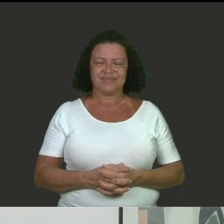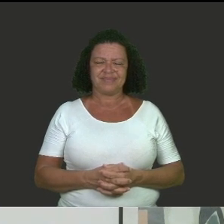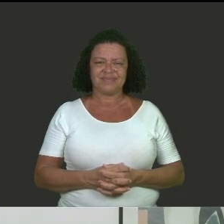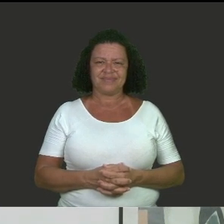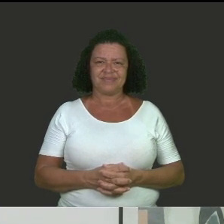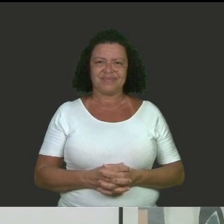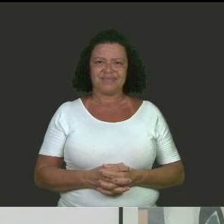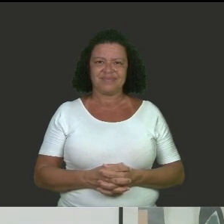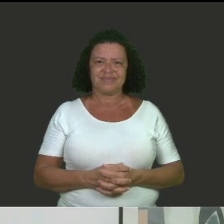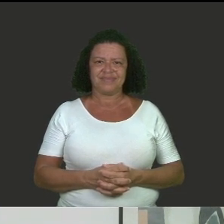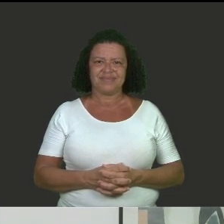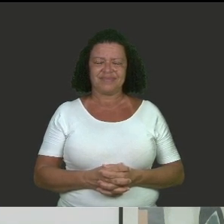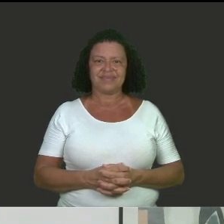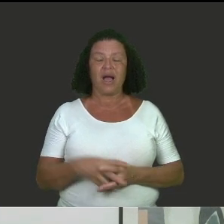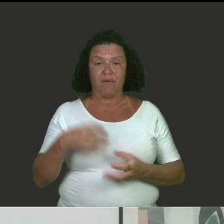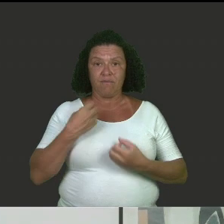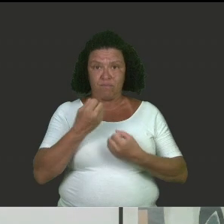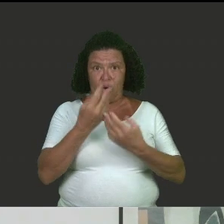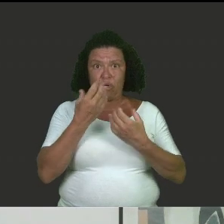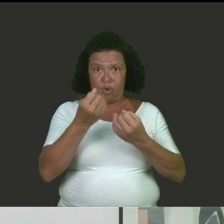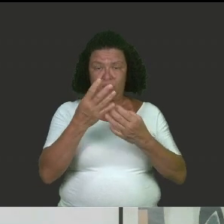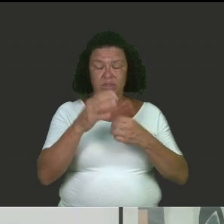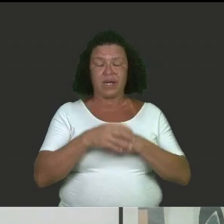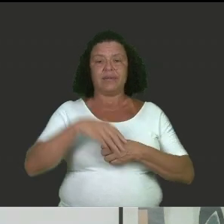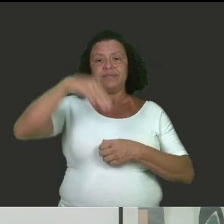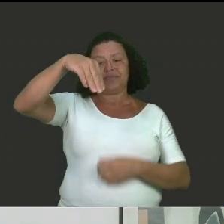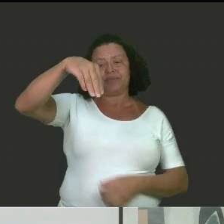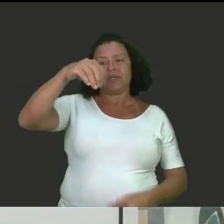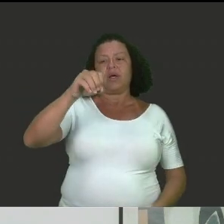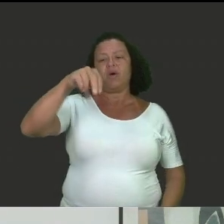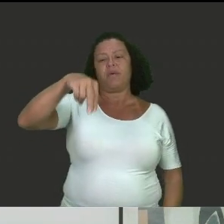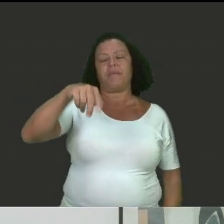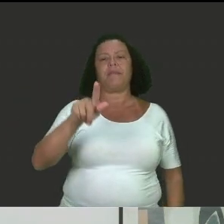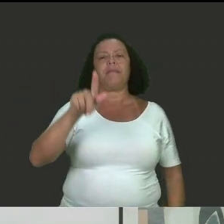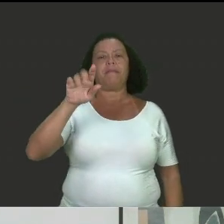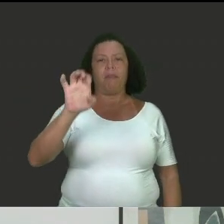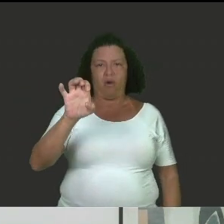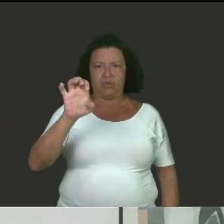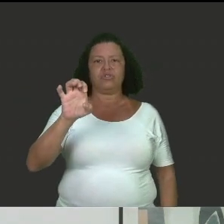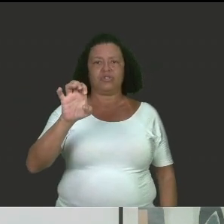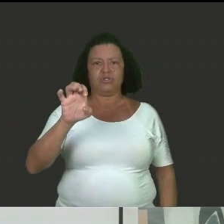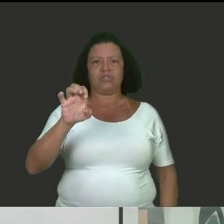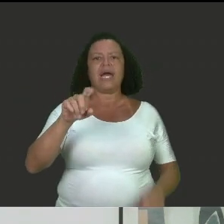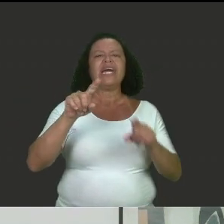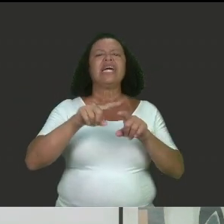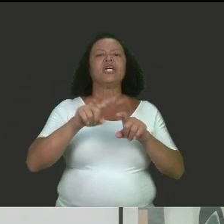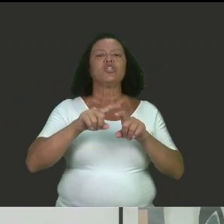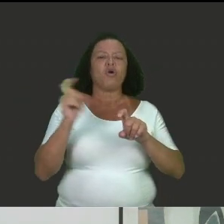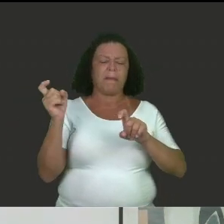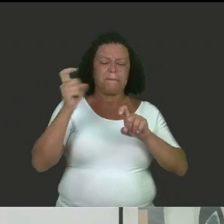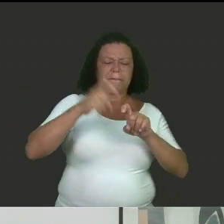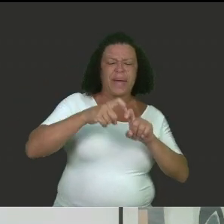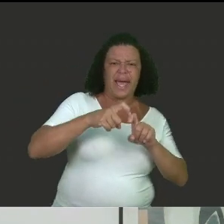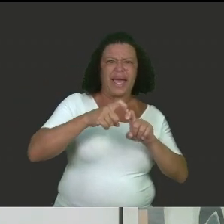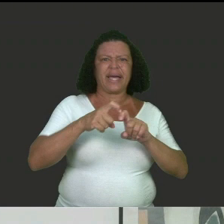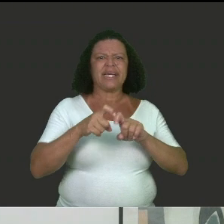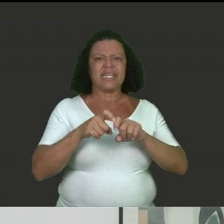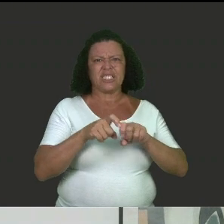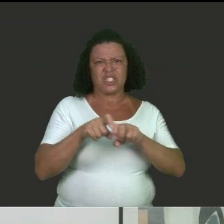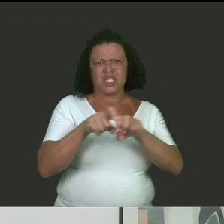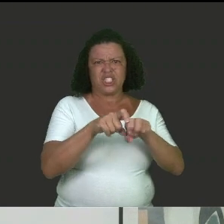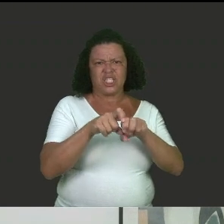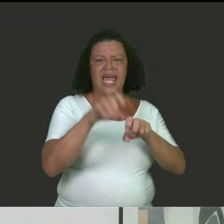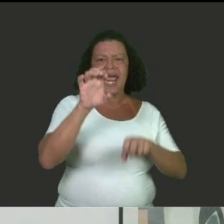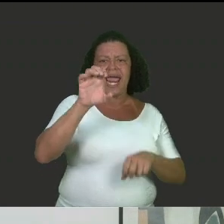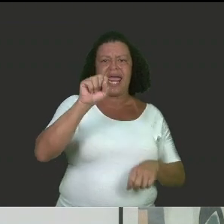Vou contar para vocês a história do monge do escorpião, que eu achei também muito interessante, eu acho que tem a ver com o nosso tema.